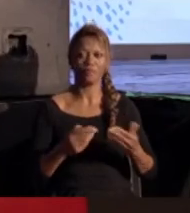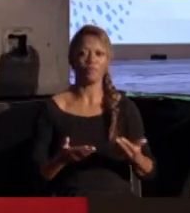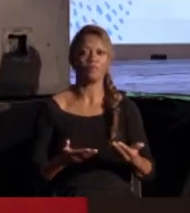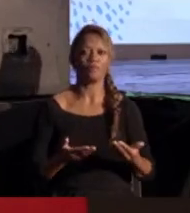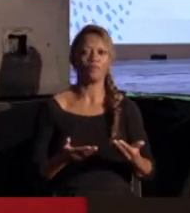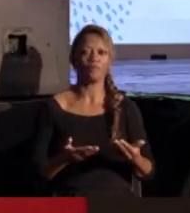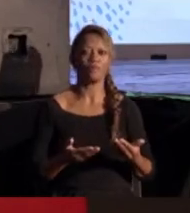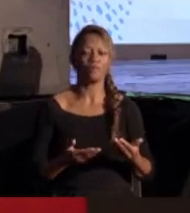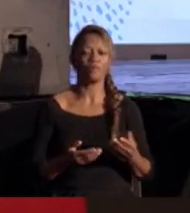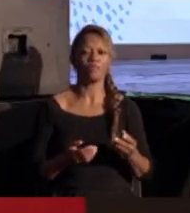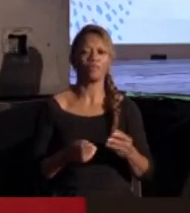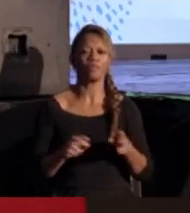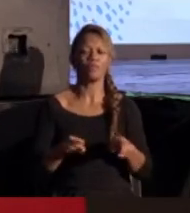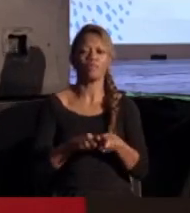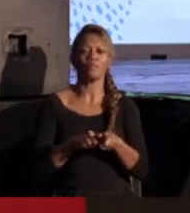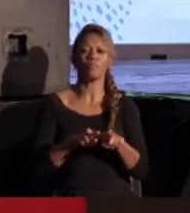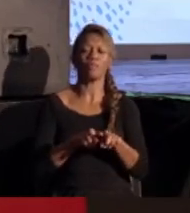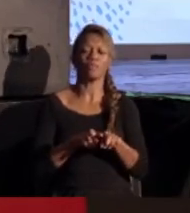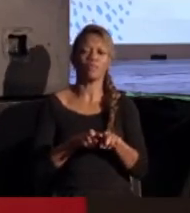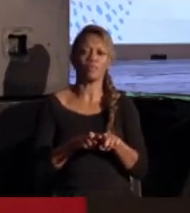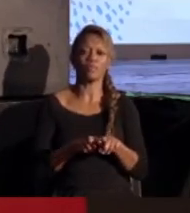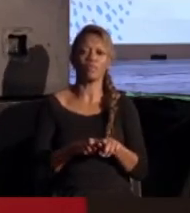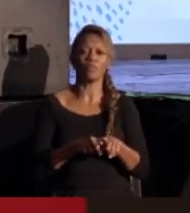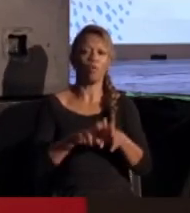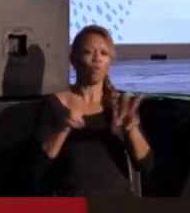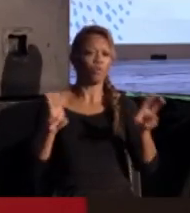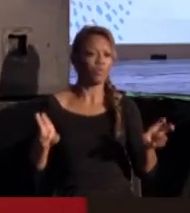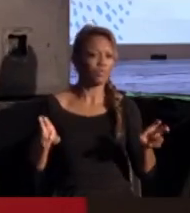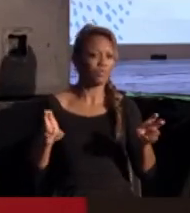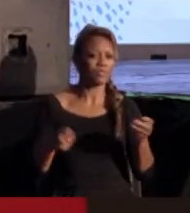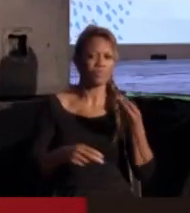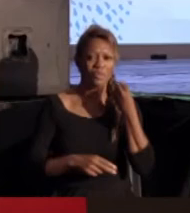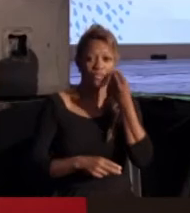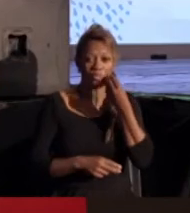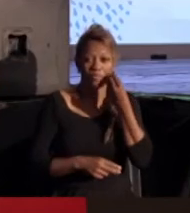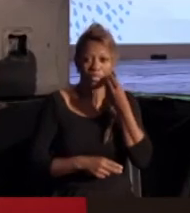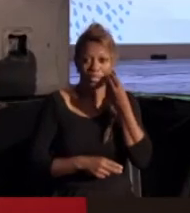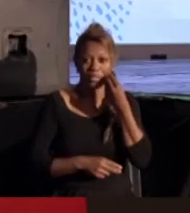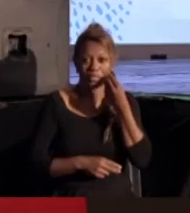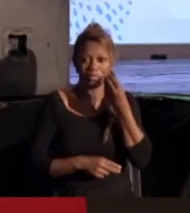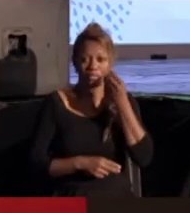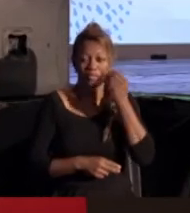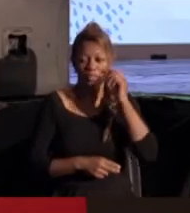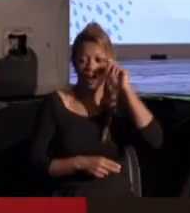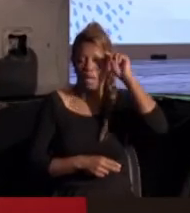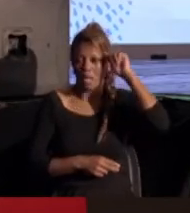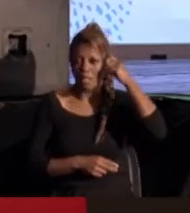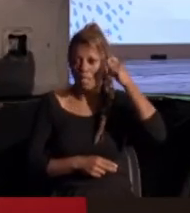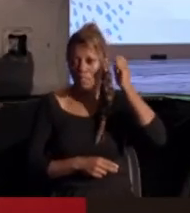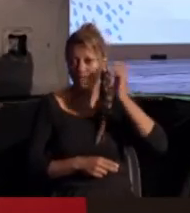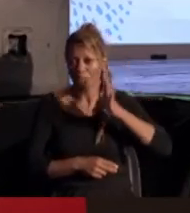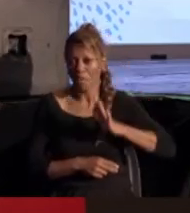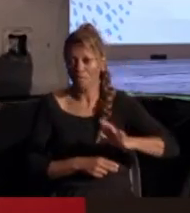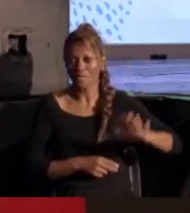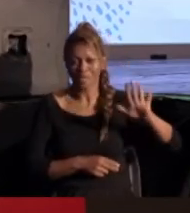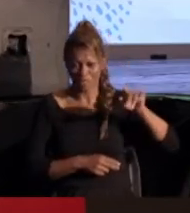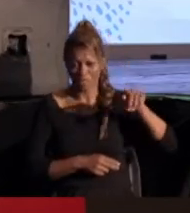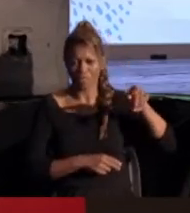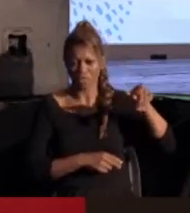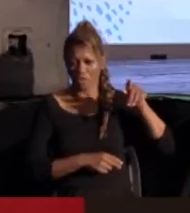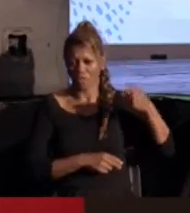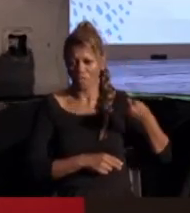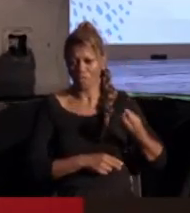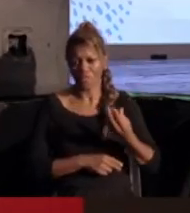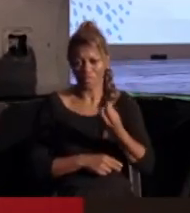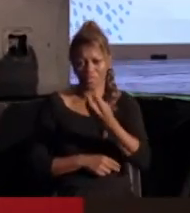E ela tem a ver também com o que eu denomino da minha experiência africana. Eu estive em África, fui